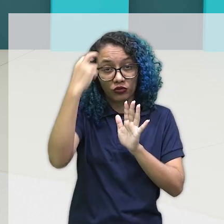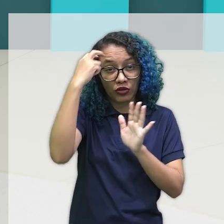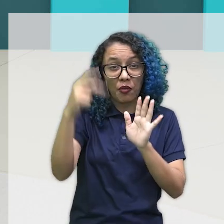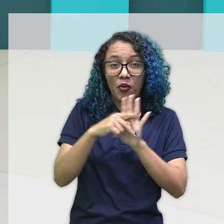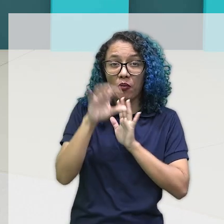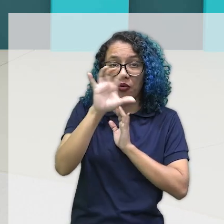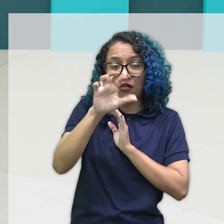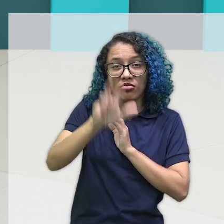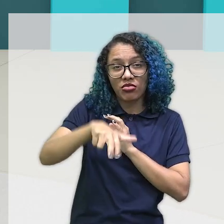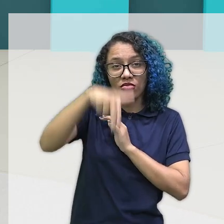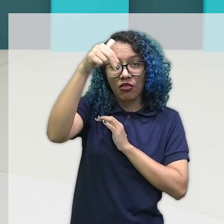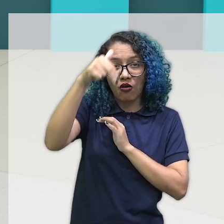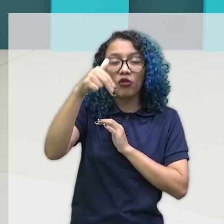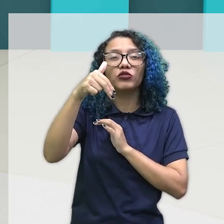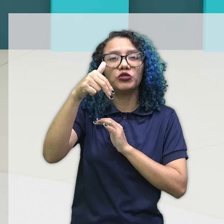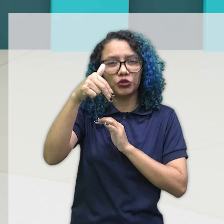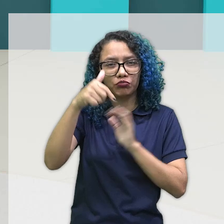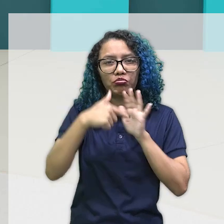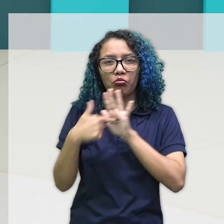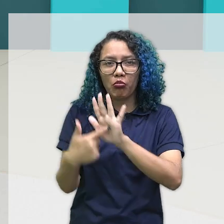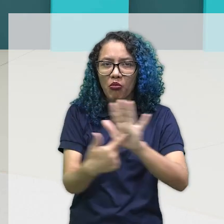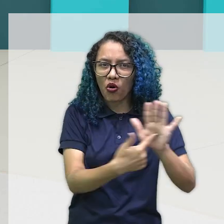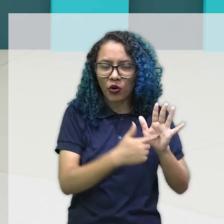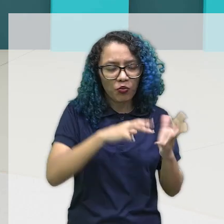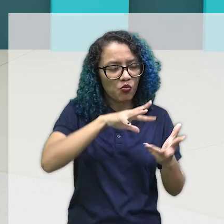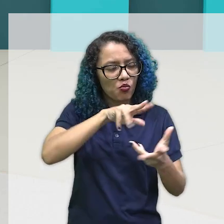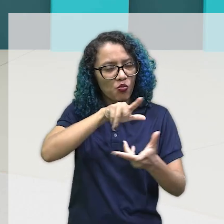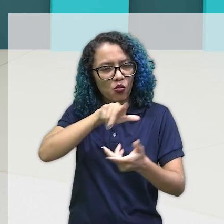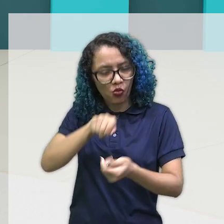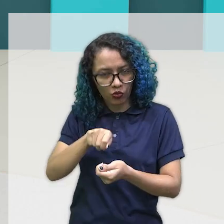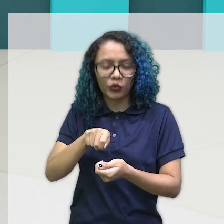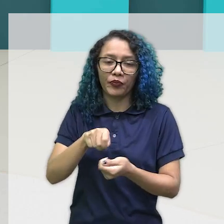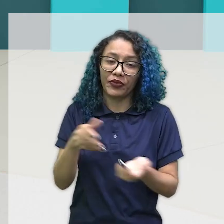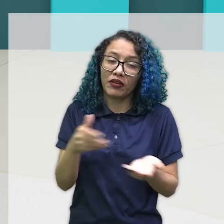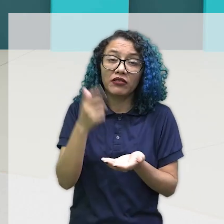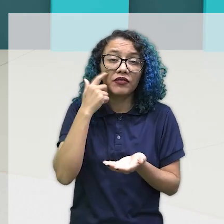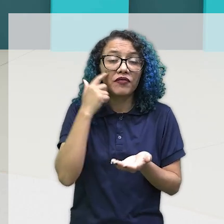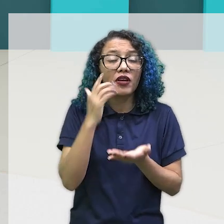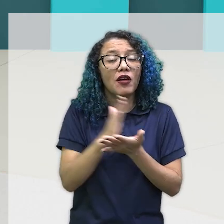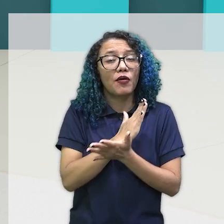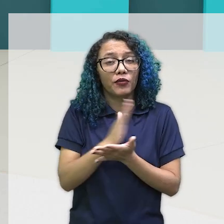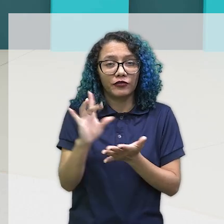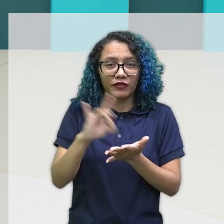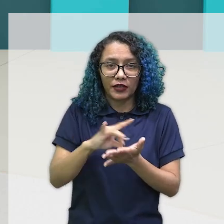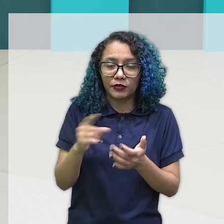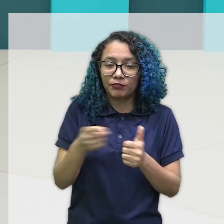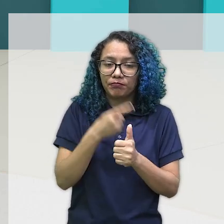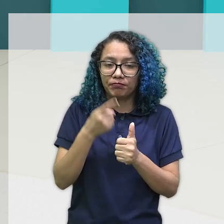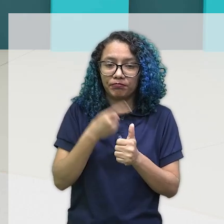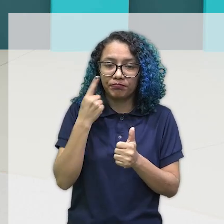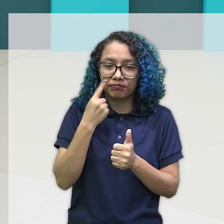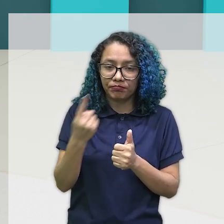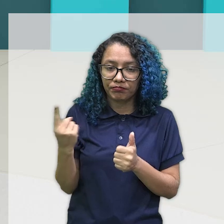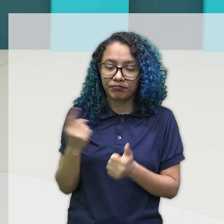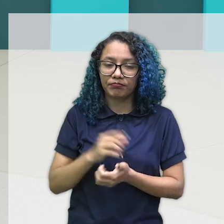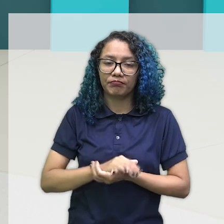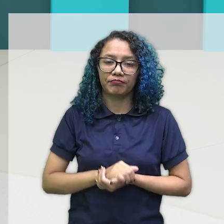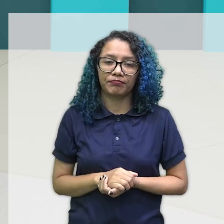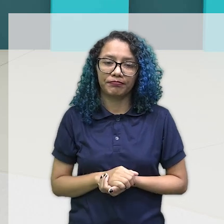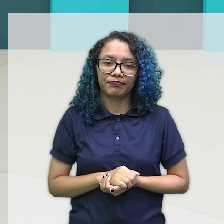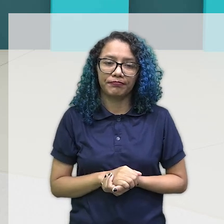fatos sobre eles aqui juntos, ok? Vamos ao primeiro, to the first one. It's one of